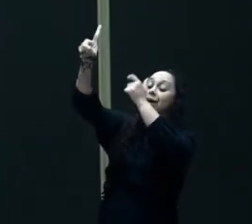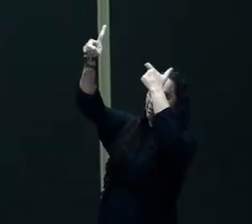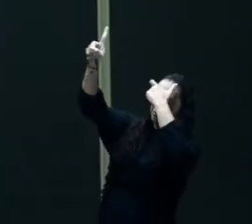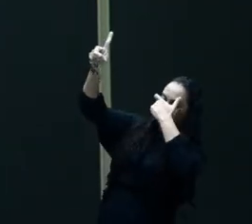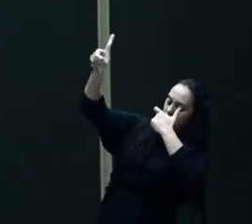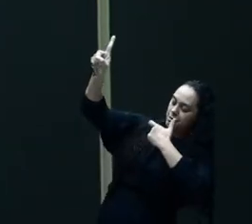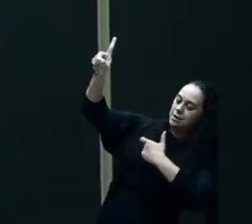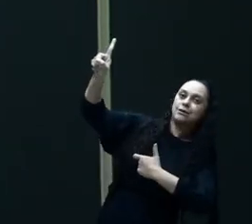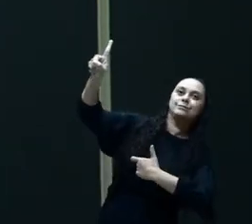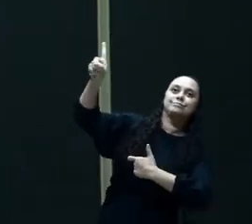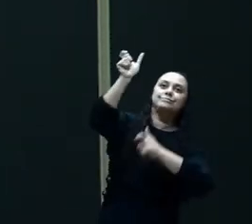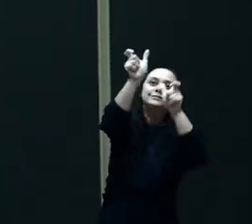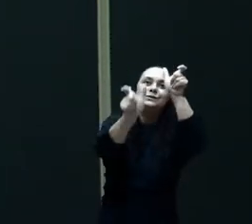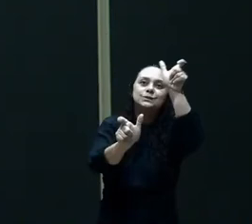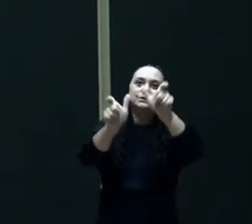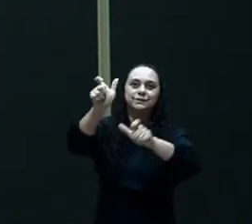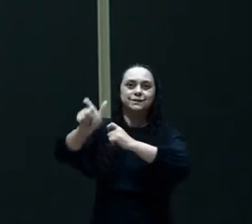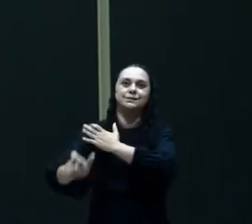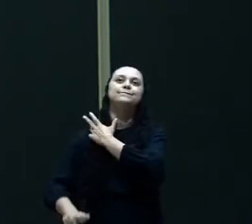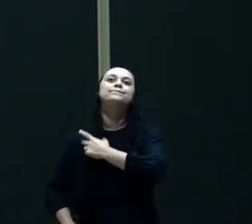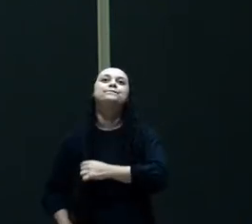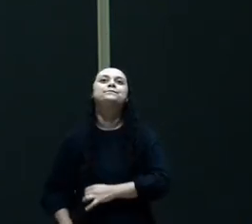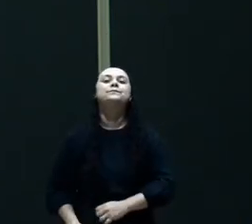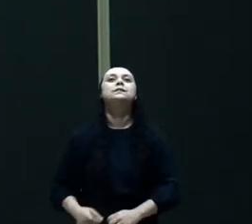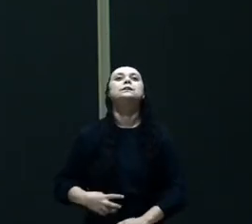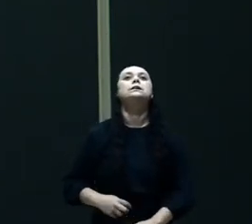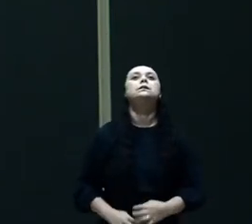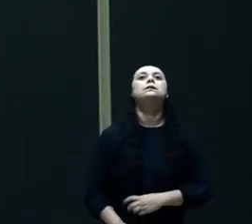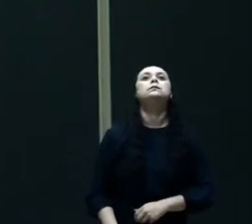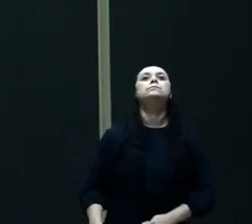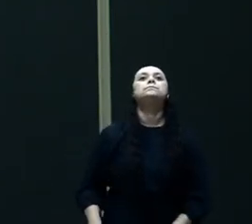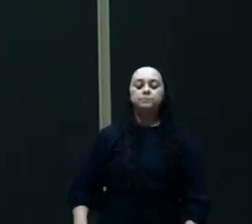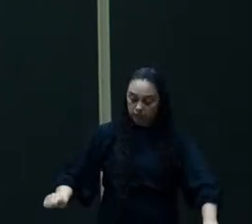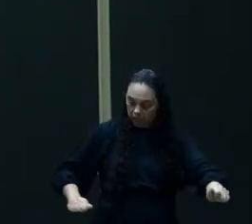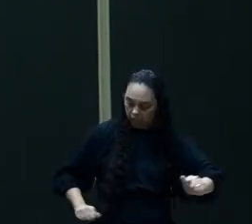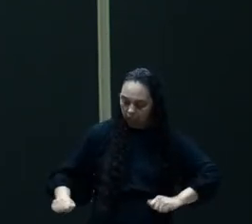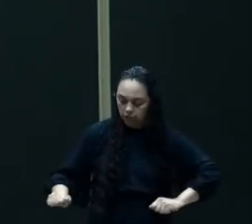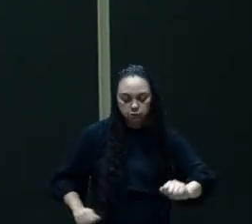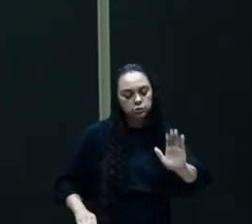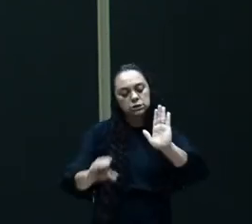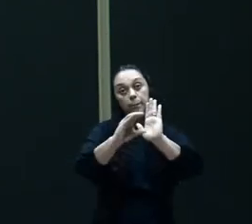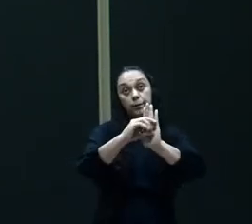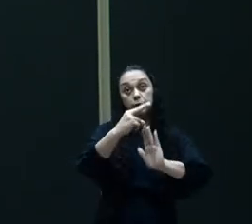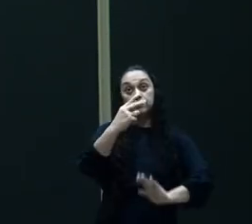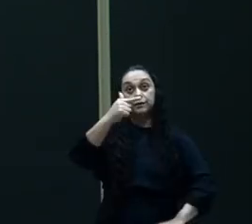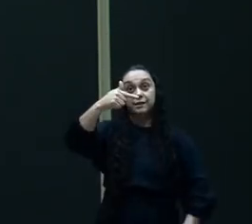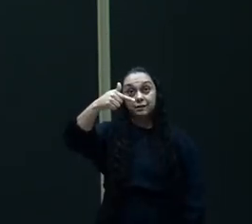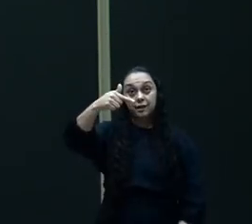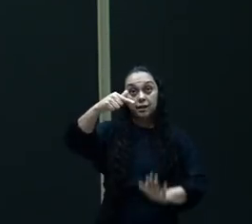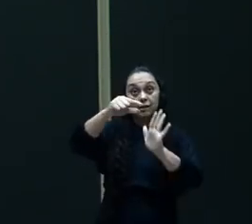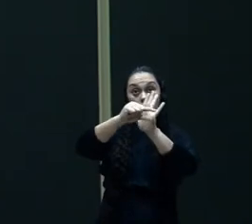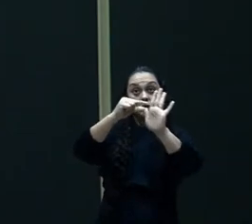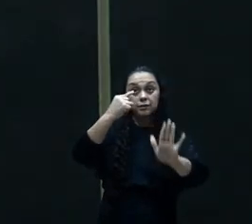chegar e o texto vai dizer Atos dos Apóstolos Capítulo de número 27 o 13